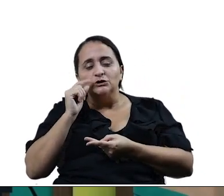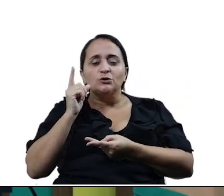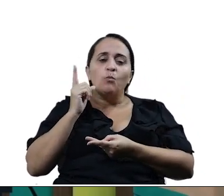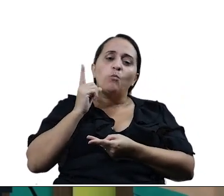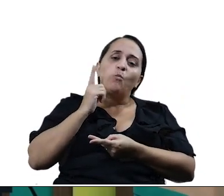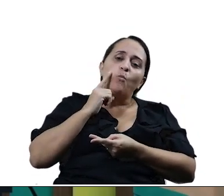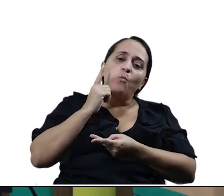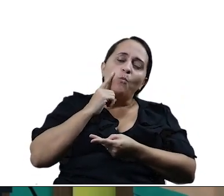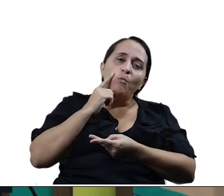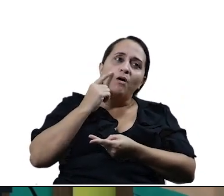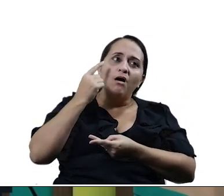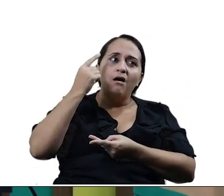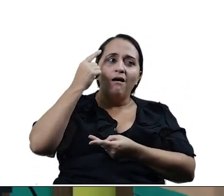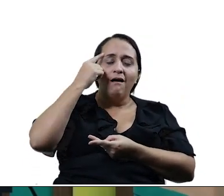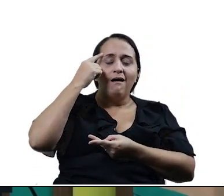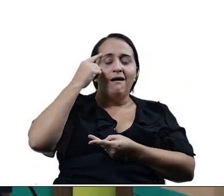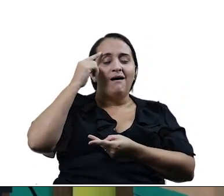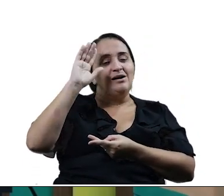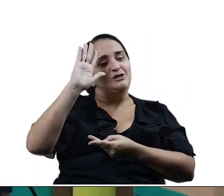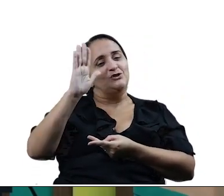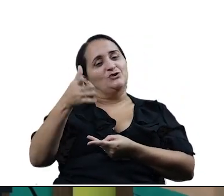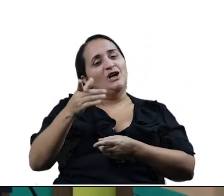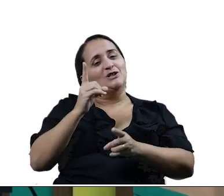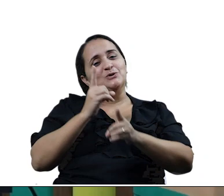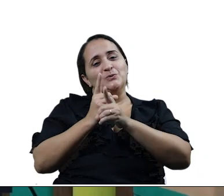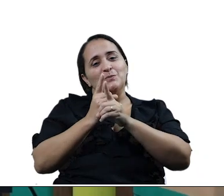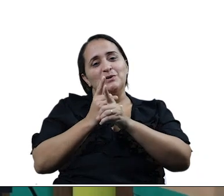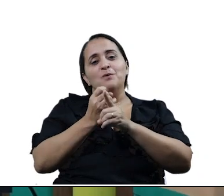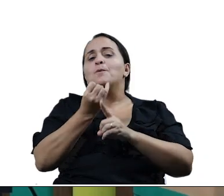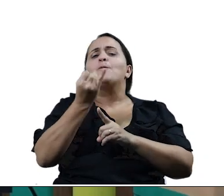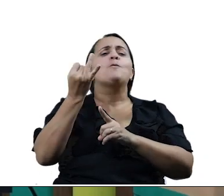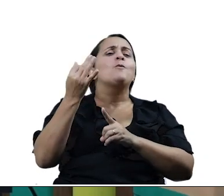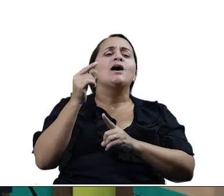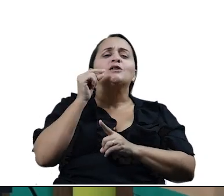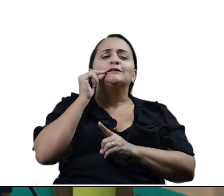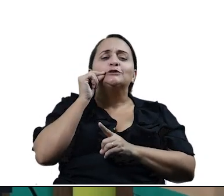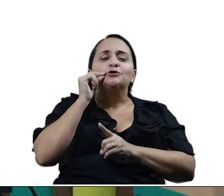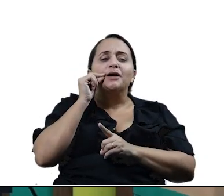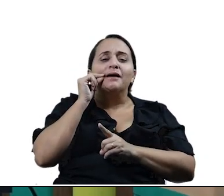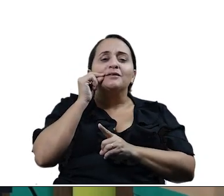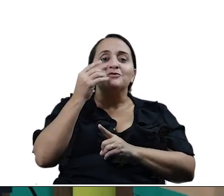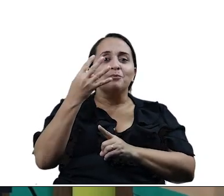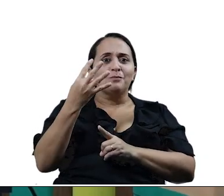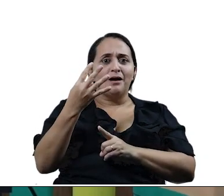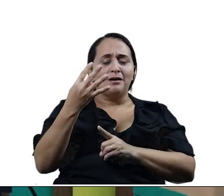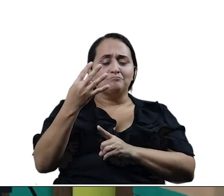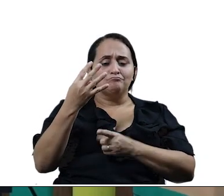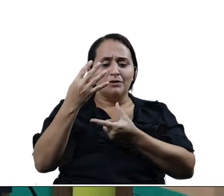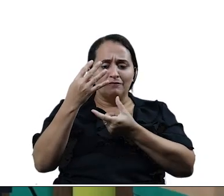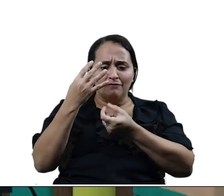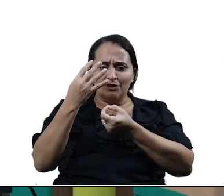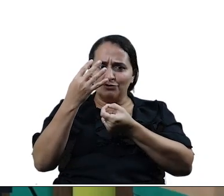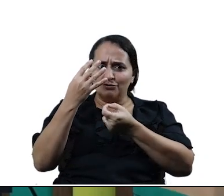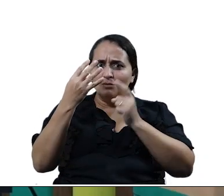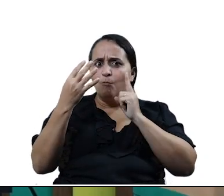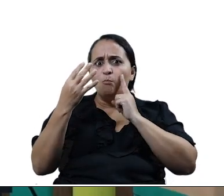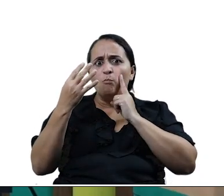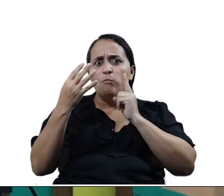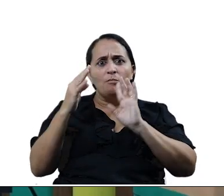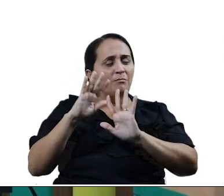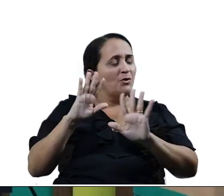gente misturar muito, não foi? Na primeira hipótese a gente já achou, porque o valor ficou bem redondinho e bem fácil da gente